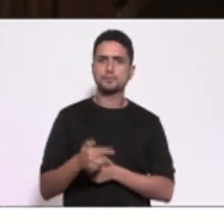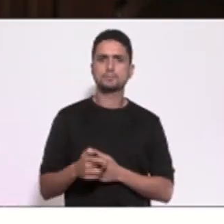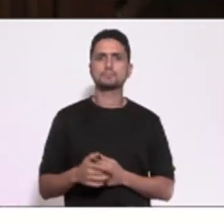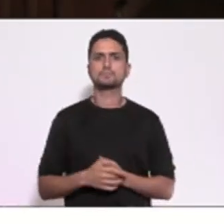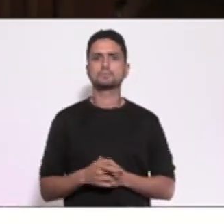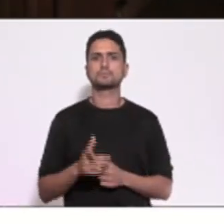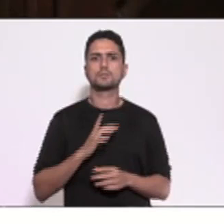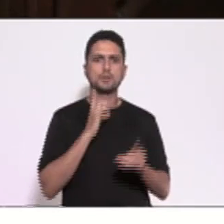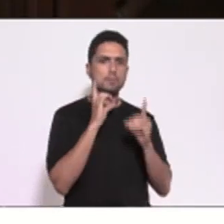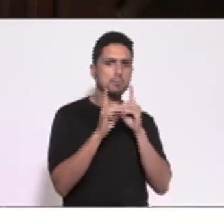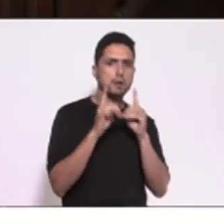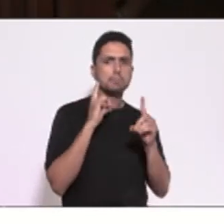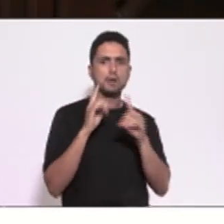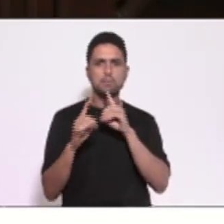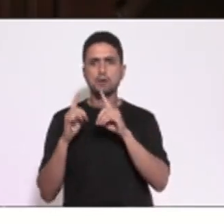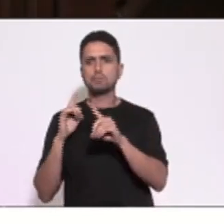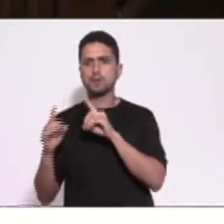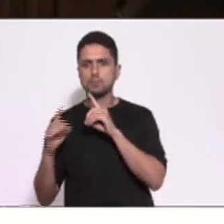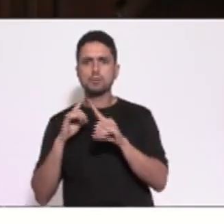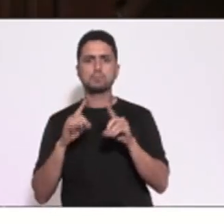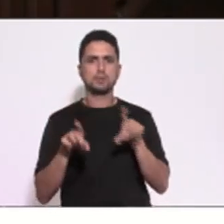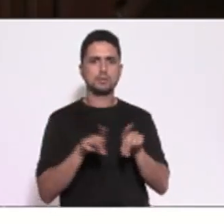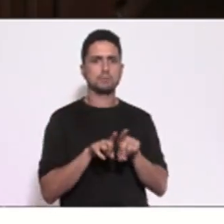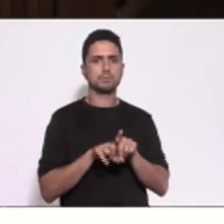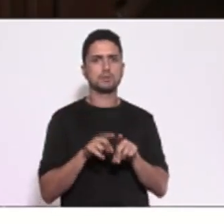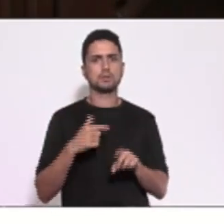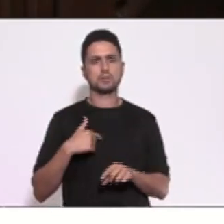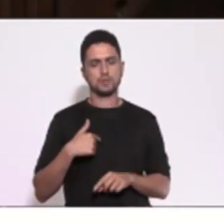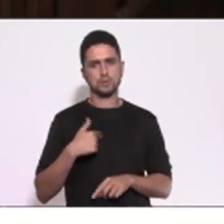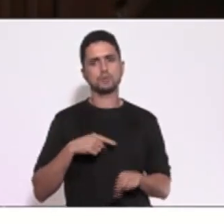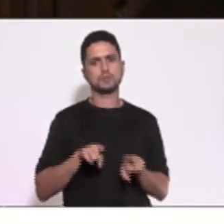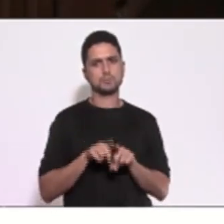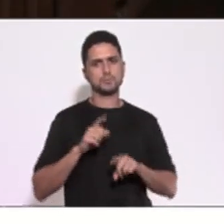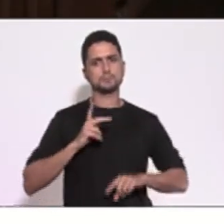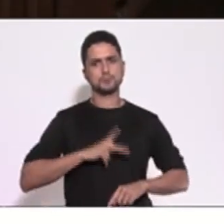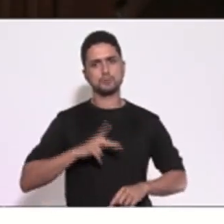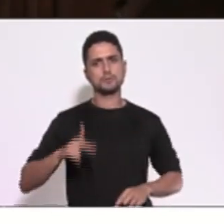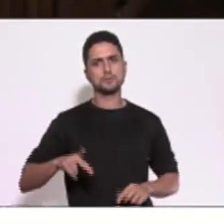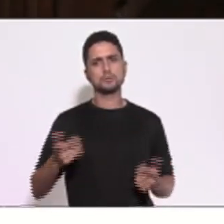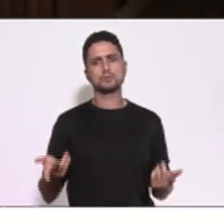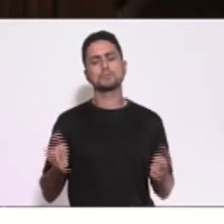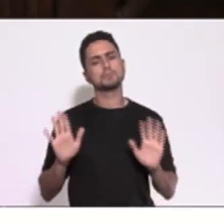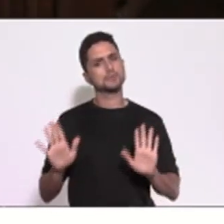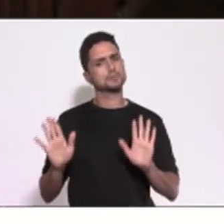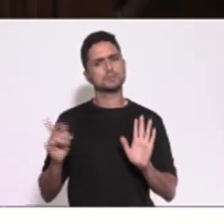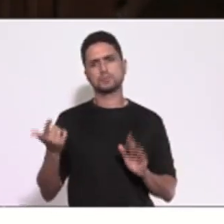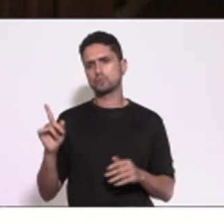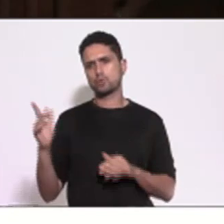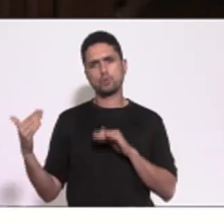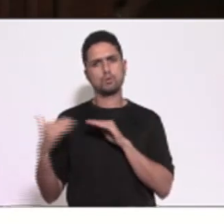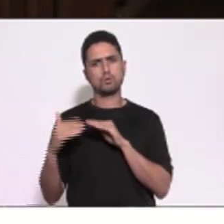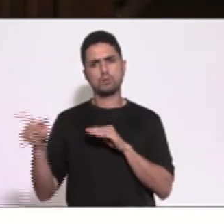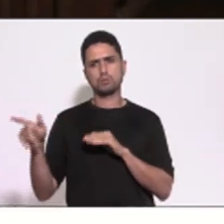tenho diálogo, inclusive, com muitos deles, como profissional da educação que sou também, mas quero repudiar